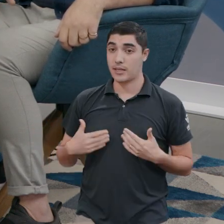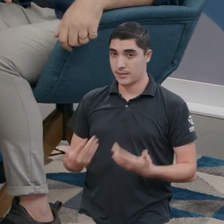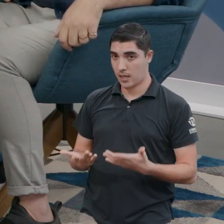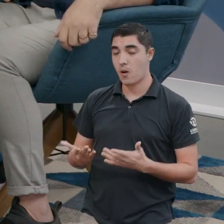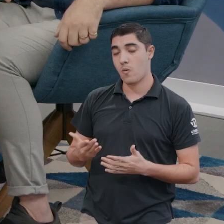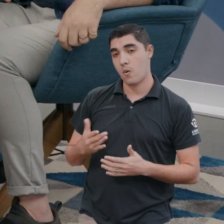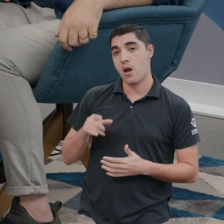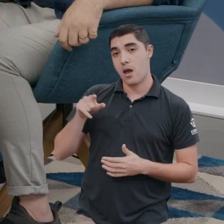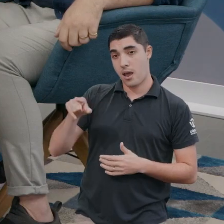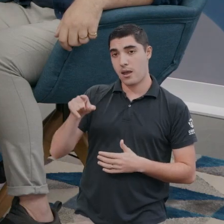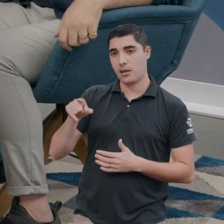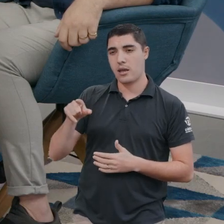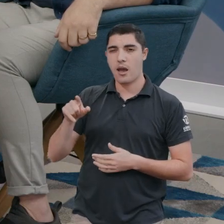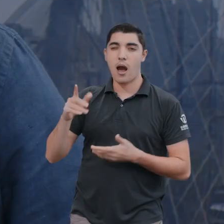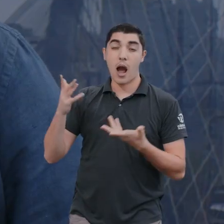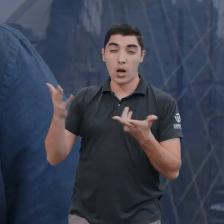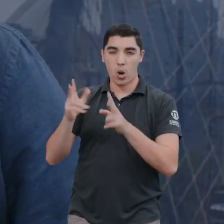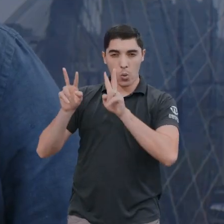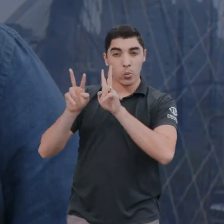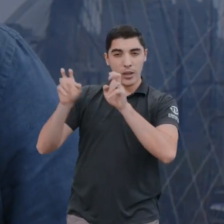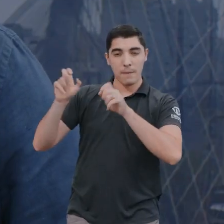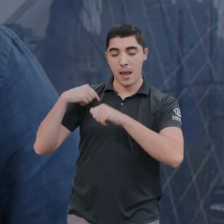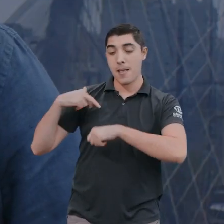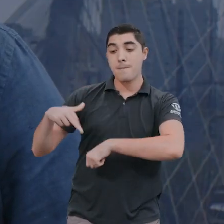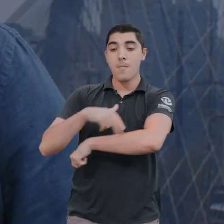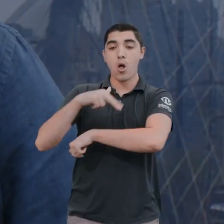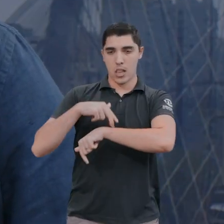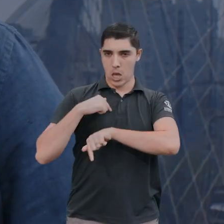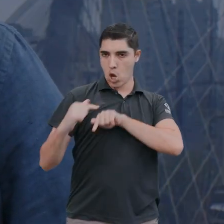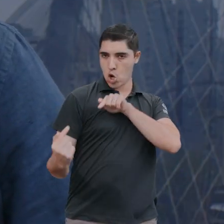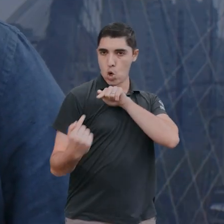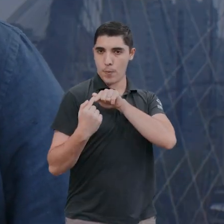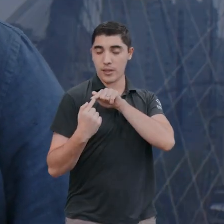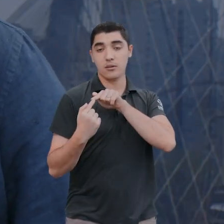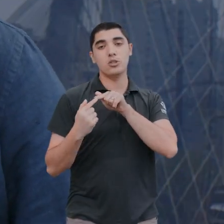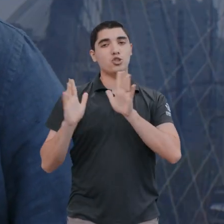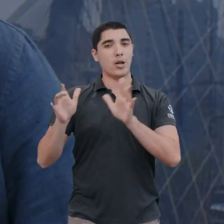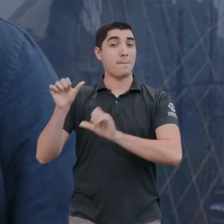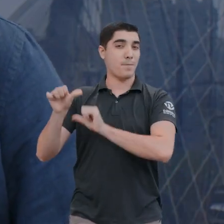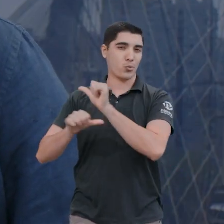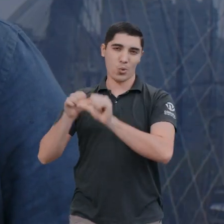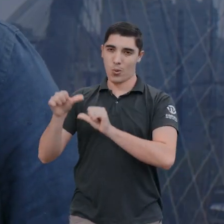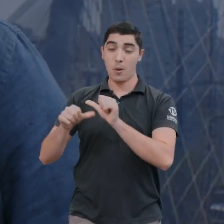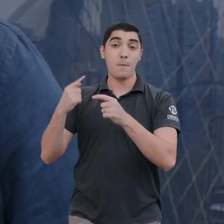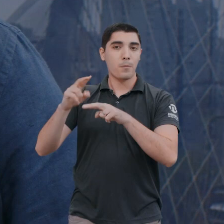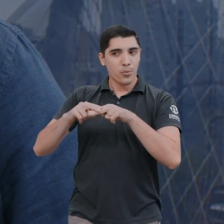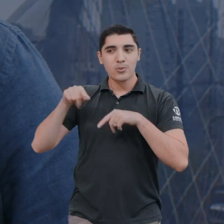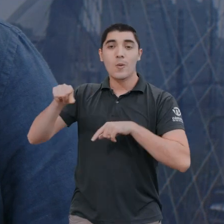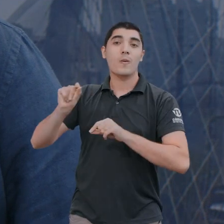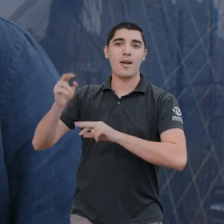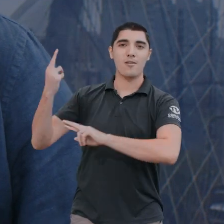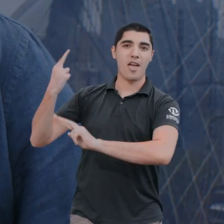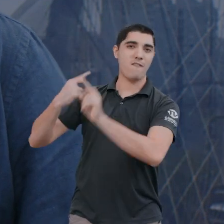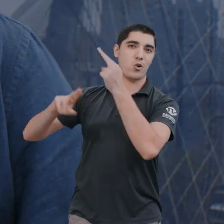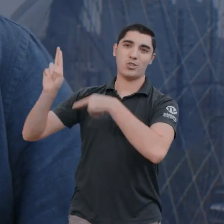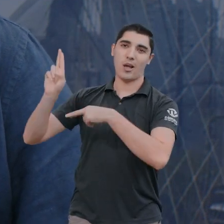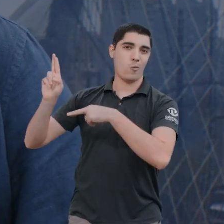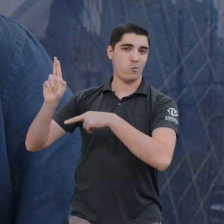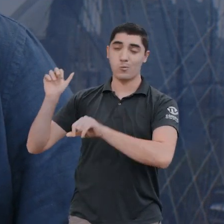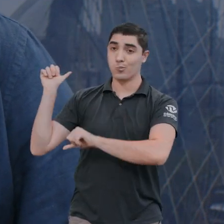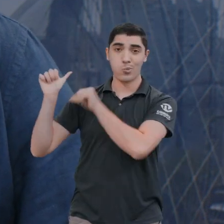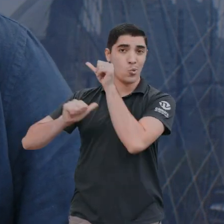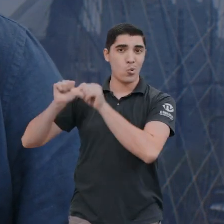moda tem mudado ao longo do tempo, justamente por causa desses movimentos e justamente por causa dessas revoluções, né? Então,